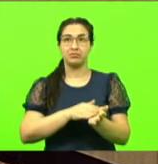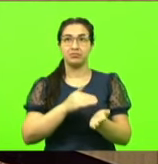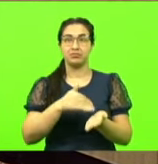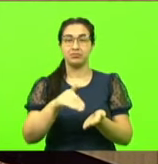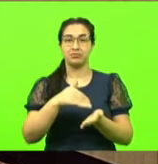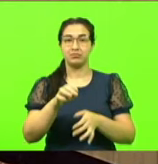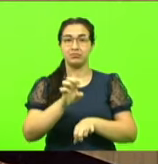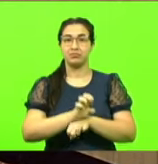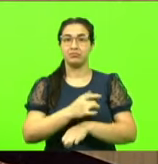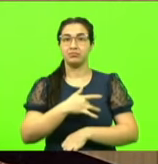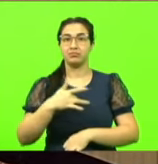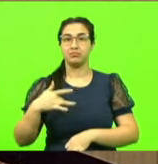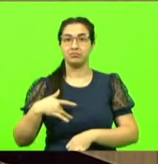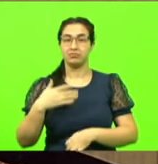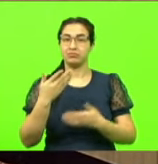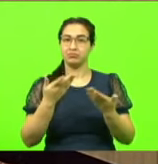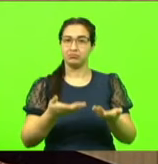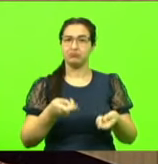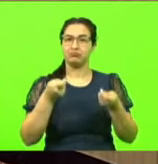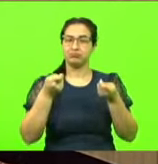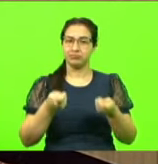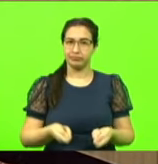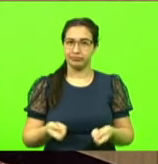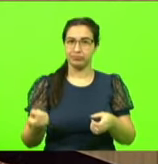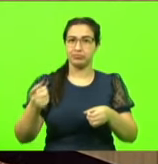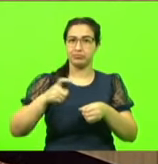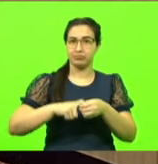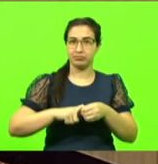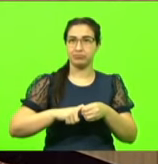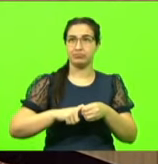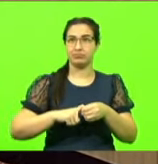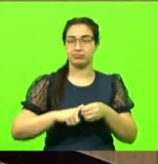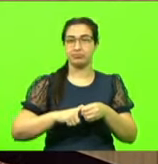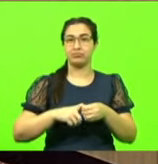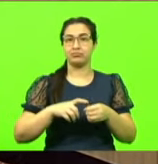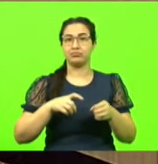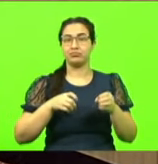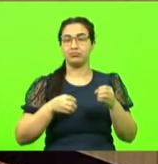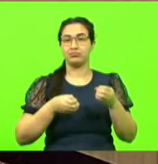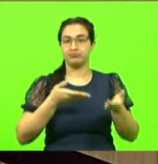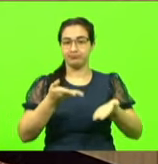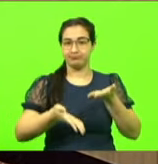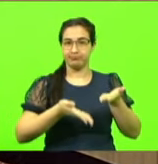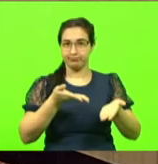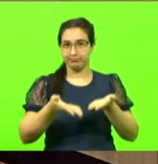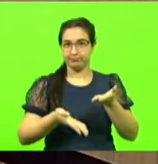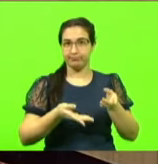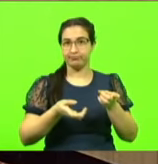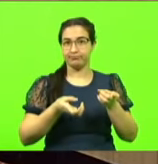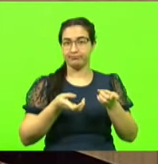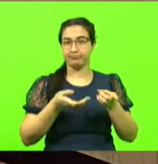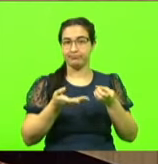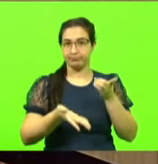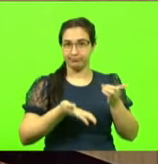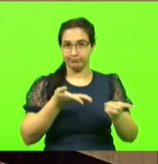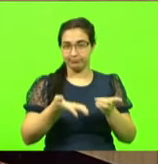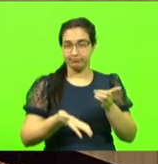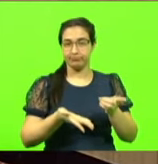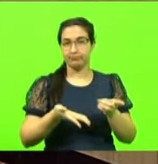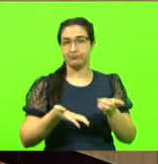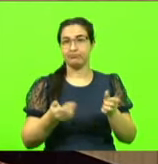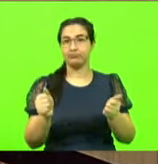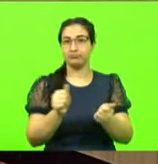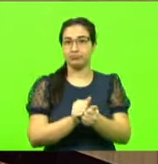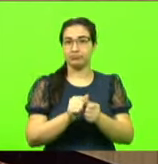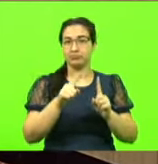Estado da Saúde pela determinação do retorno das doulas nas unidades hospitalares para o acompanhamento das gestantes durante o